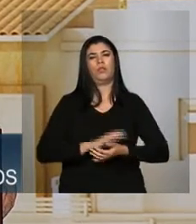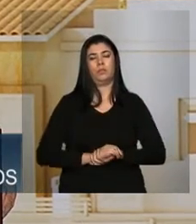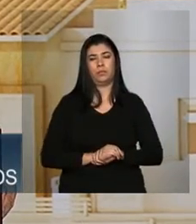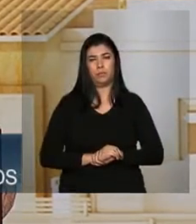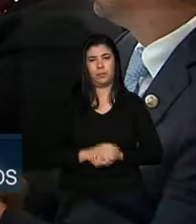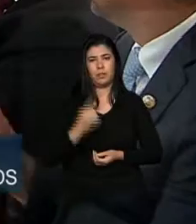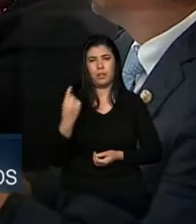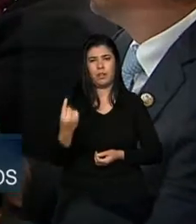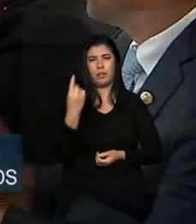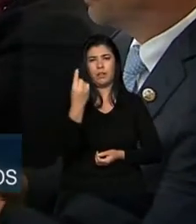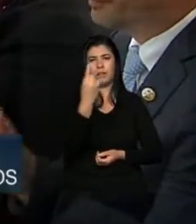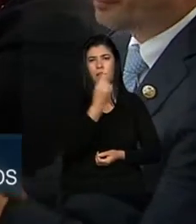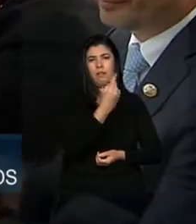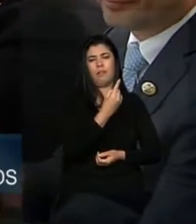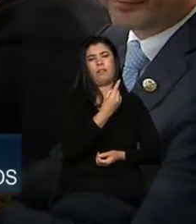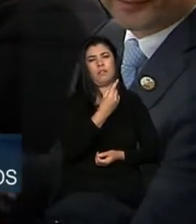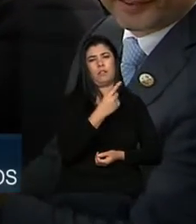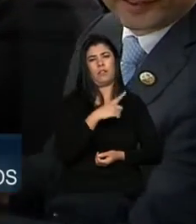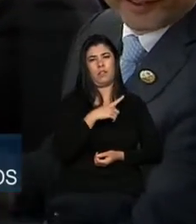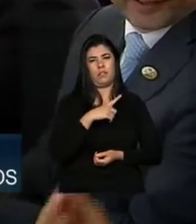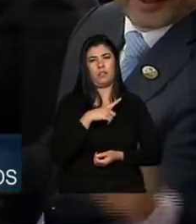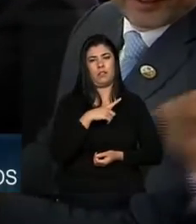em cada um